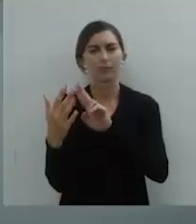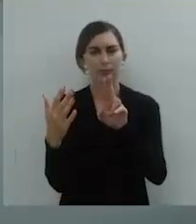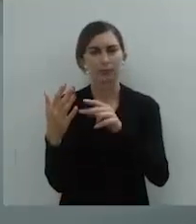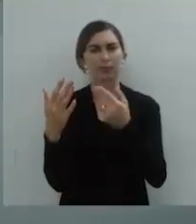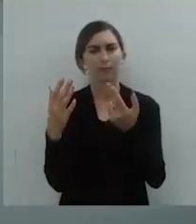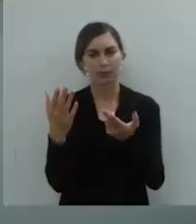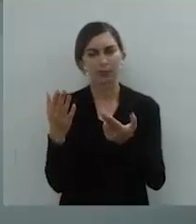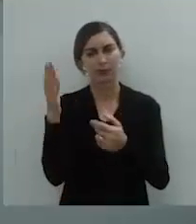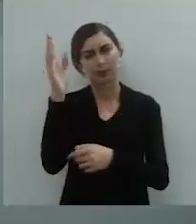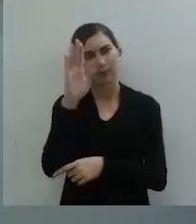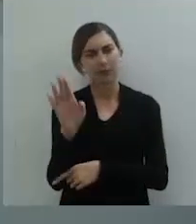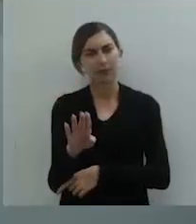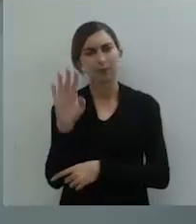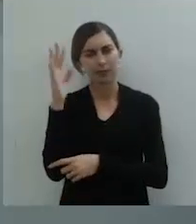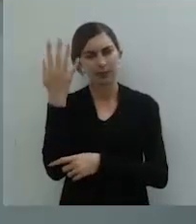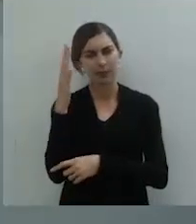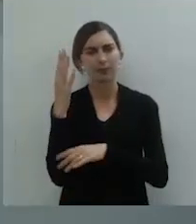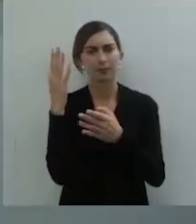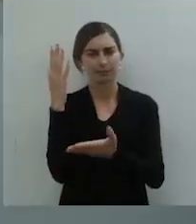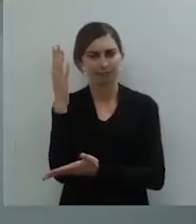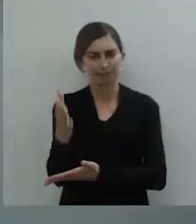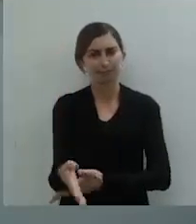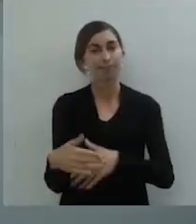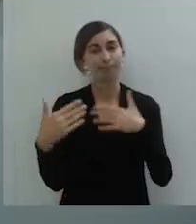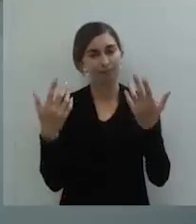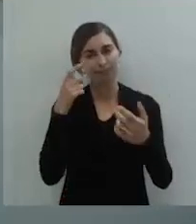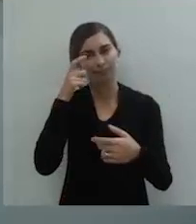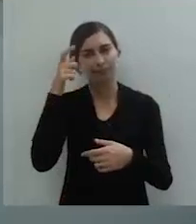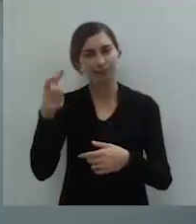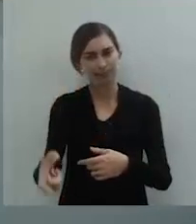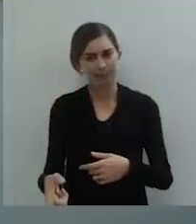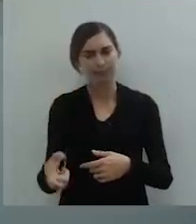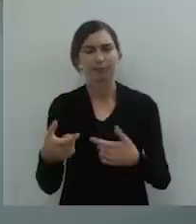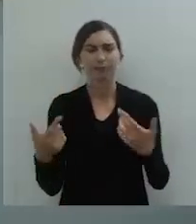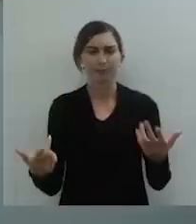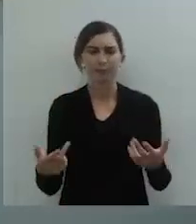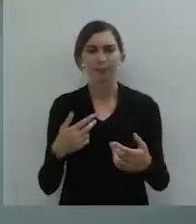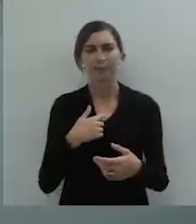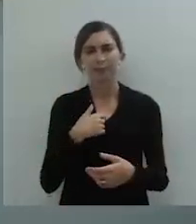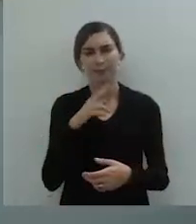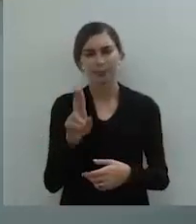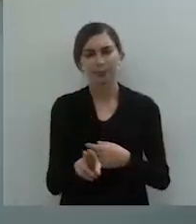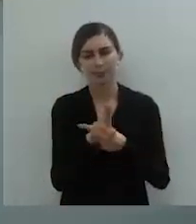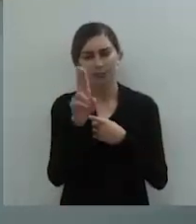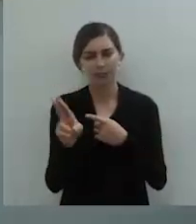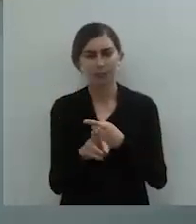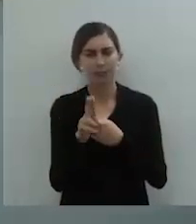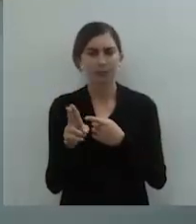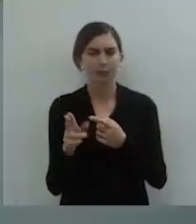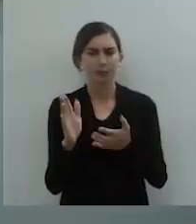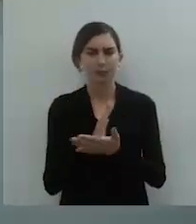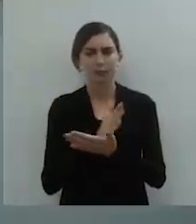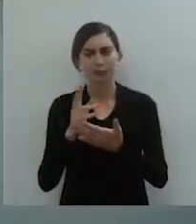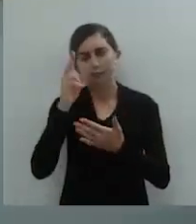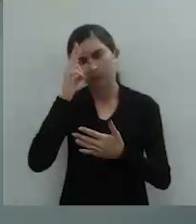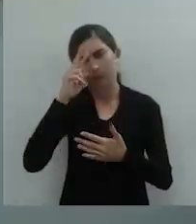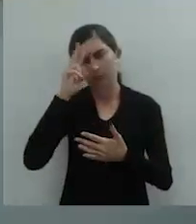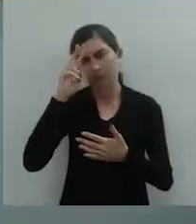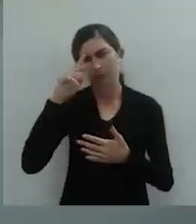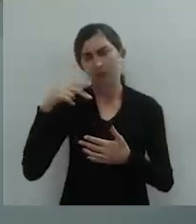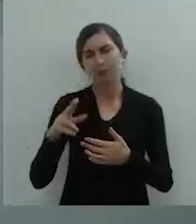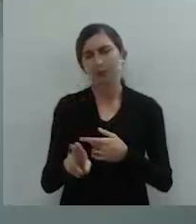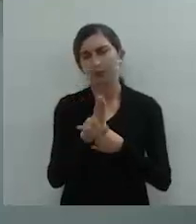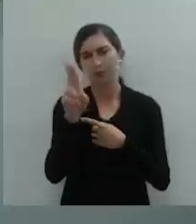interessante. Porém, gente, quando aqui eu estou usando o que alguns historiadores